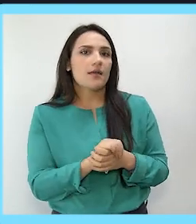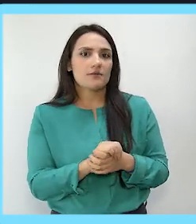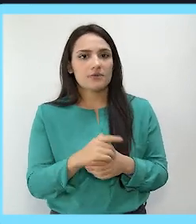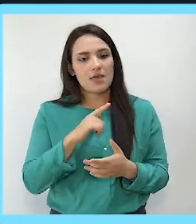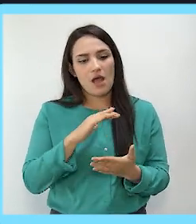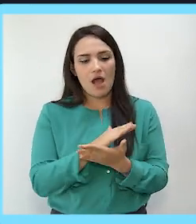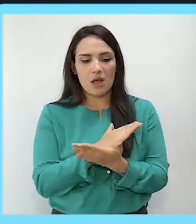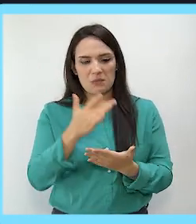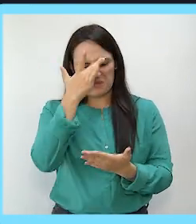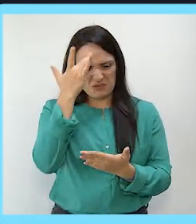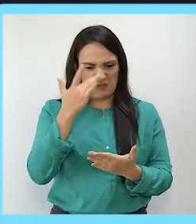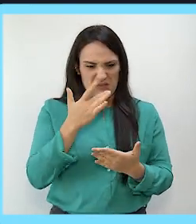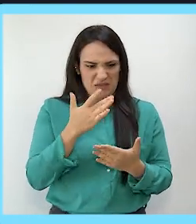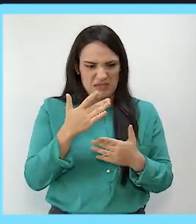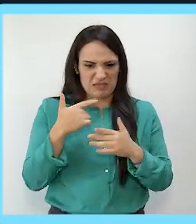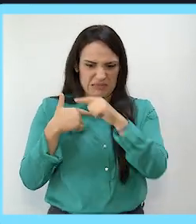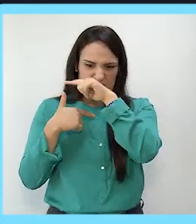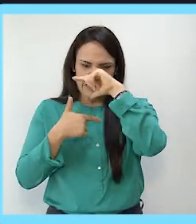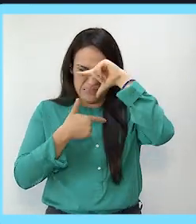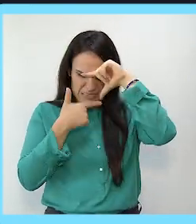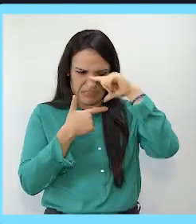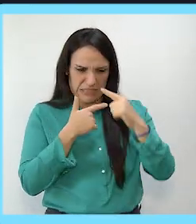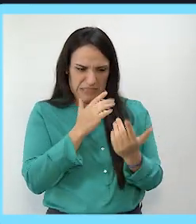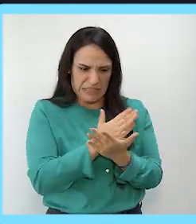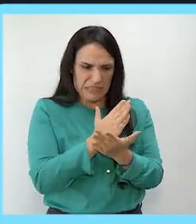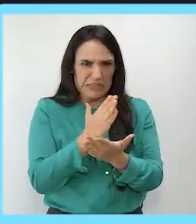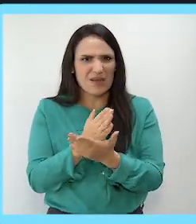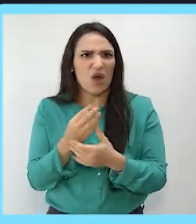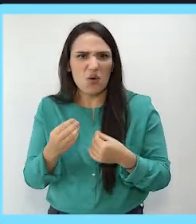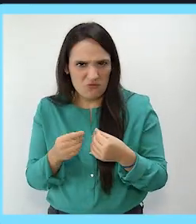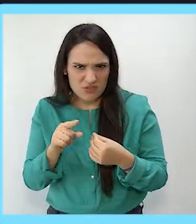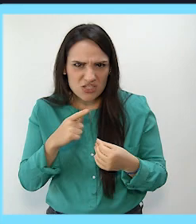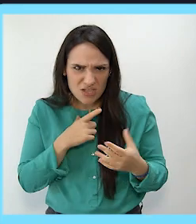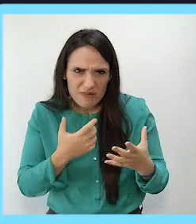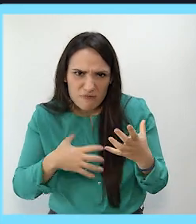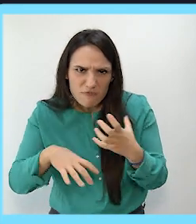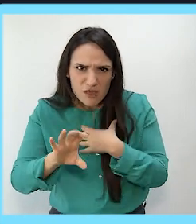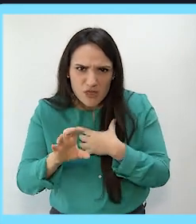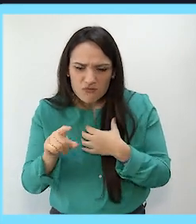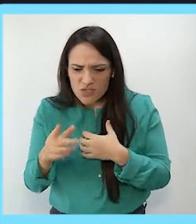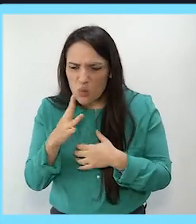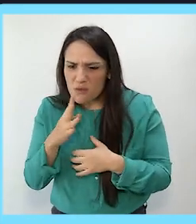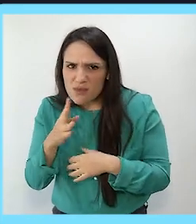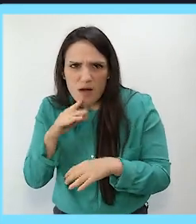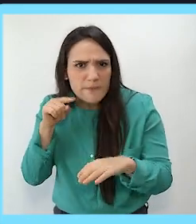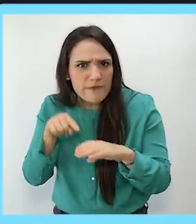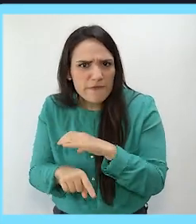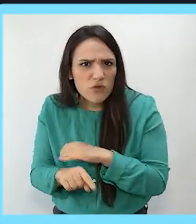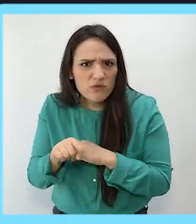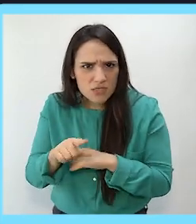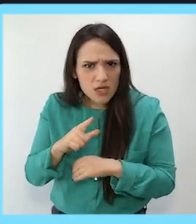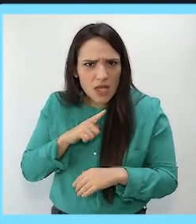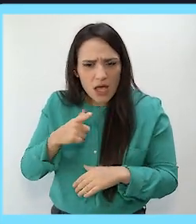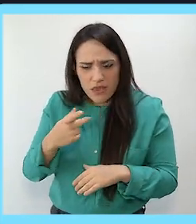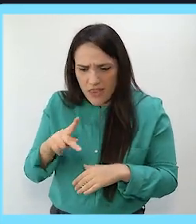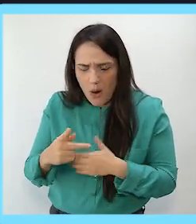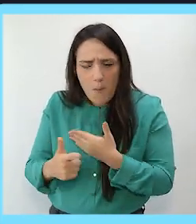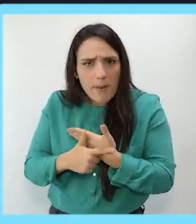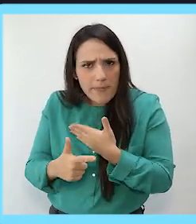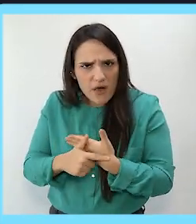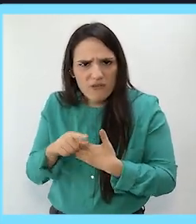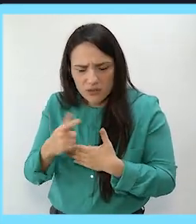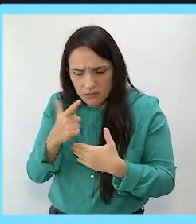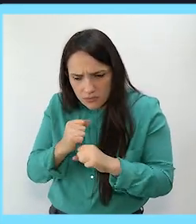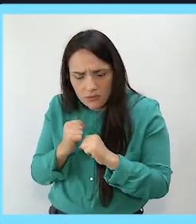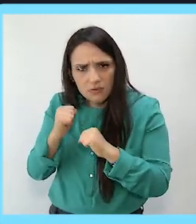que tem um jeito mais burocrático de viver, que não é teu estilo. Você se envolveu na comunidade, discutia, exercia outras funções que iam